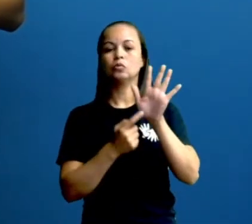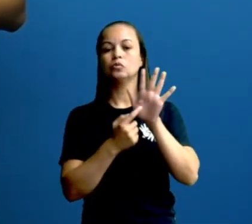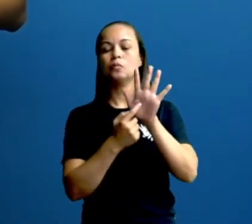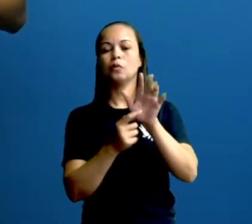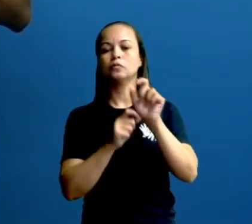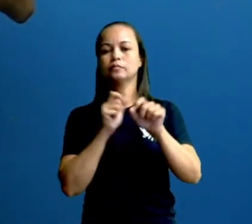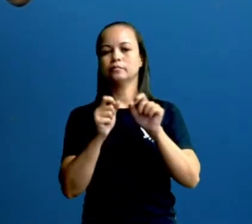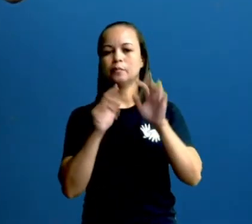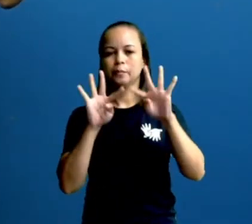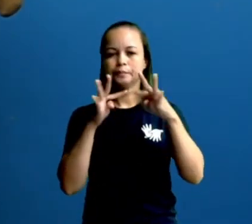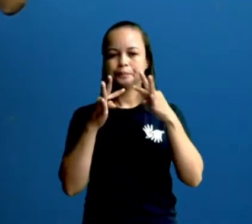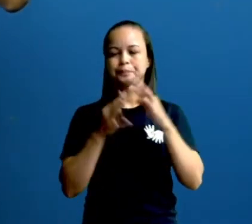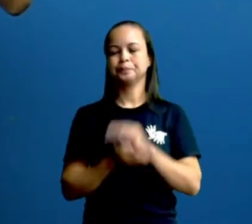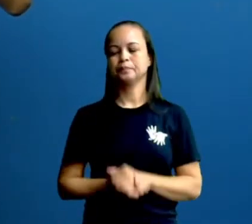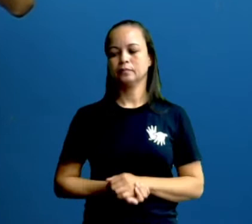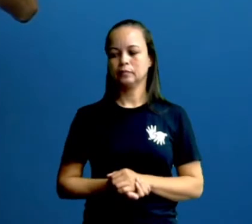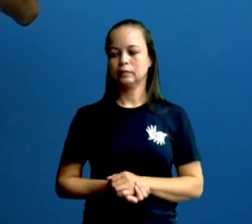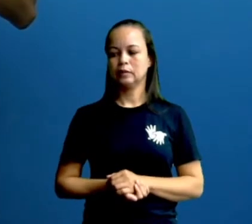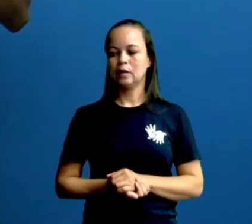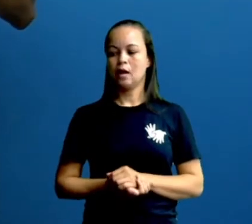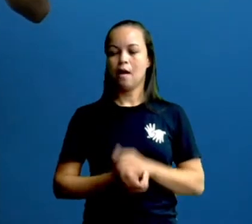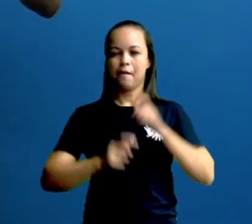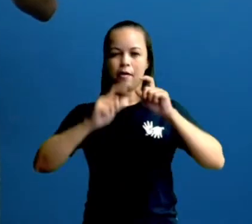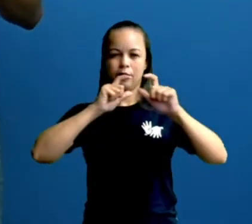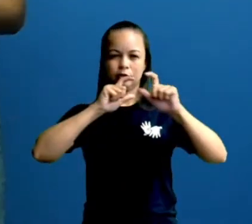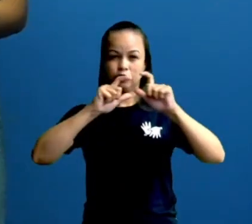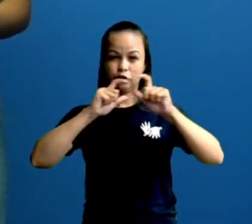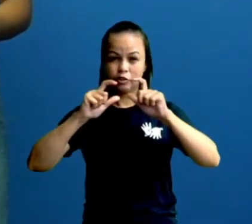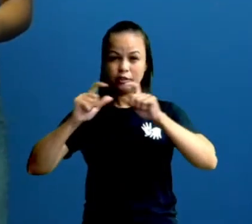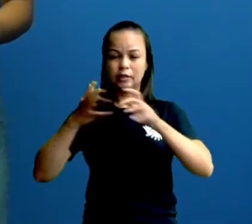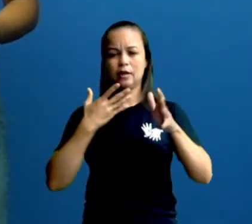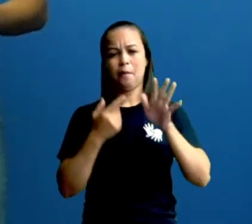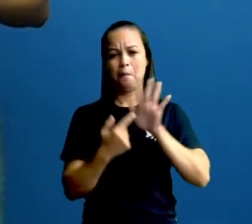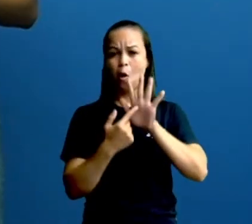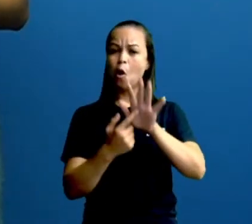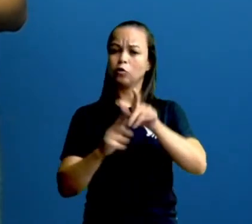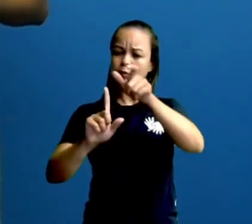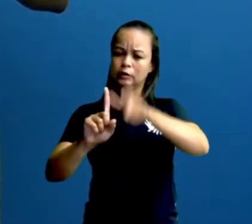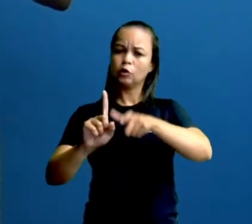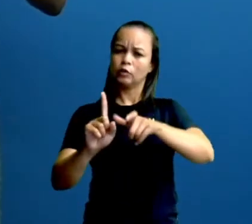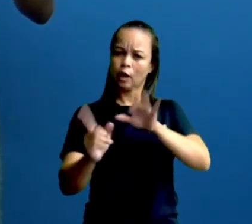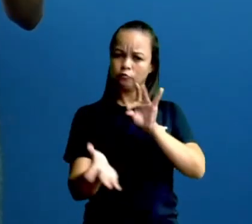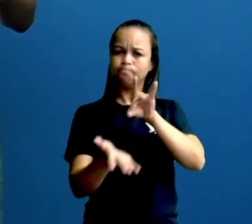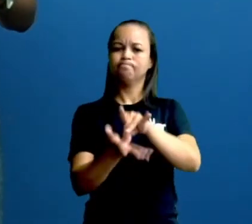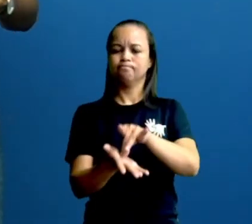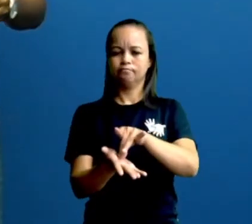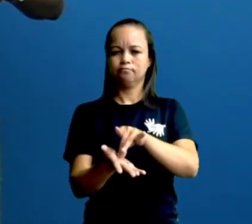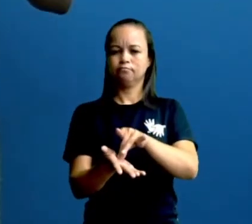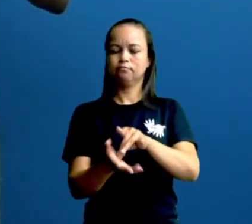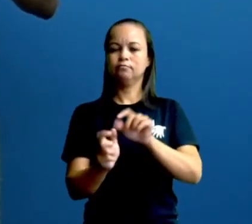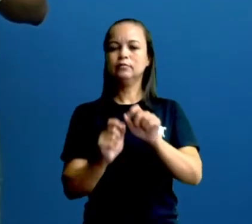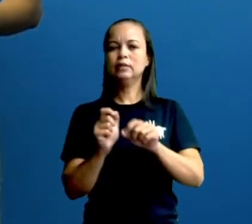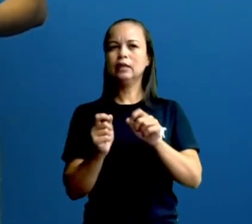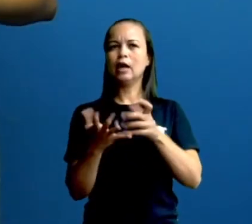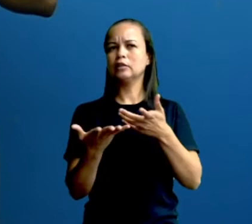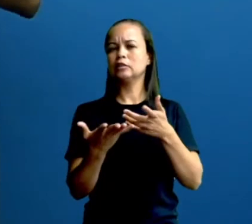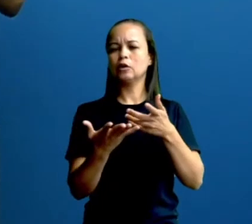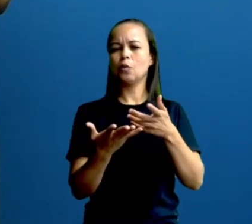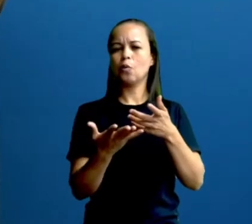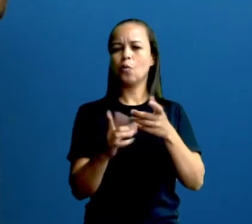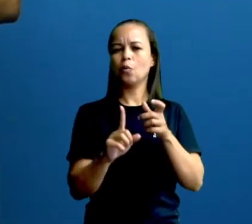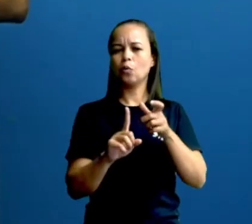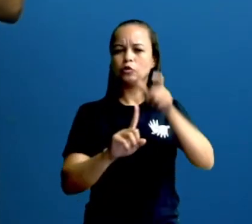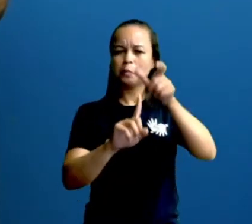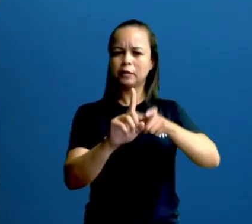As tirinhas apresentam, na maioria das vezes, personagens fixos, ou seja, aqueles personagens eles